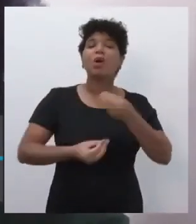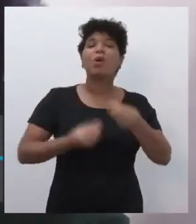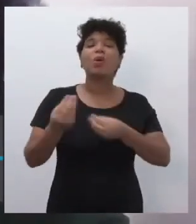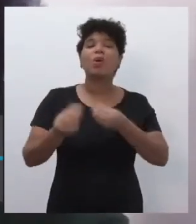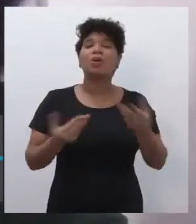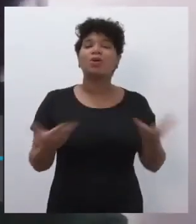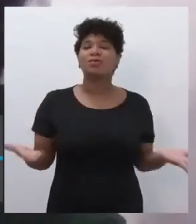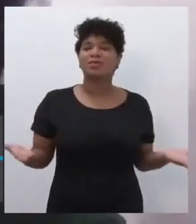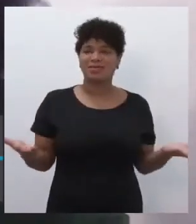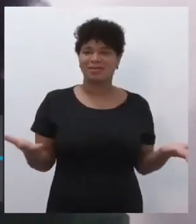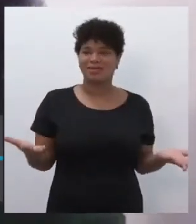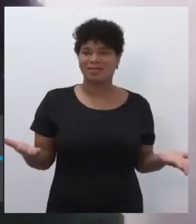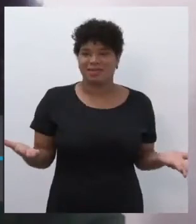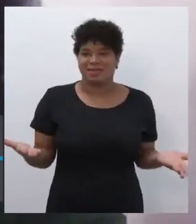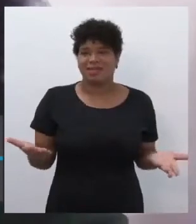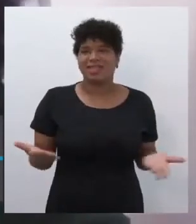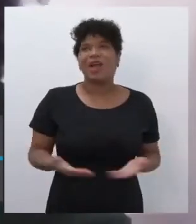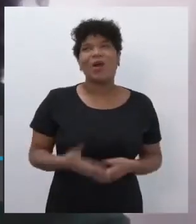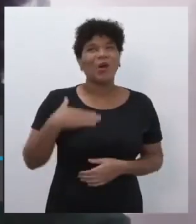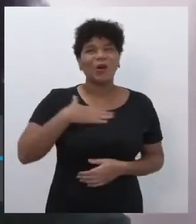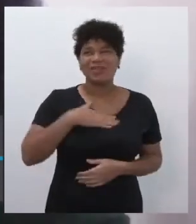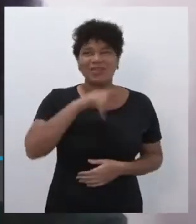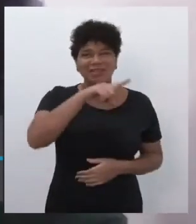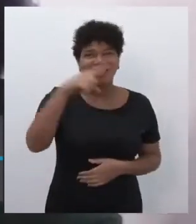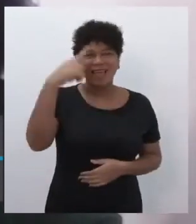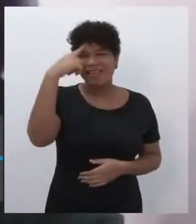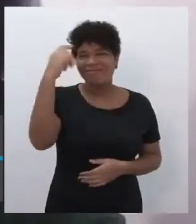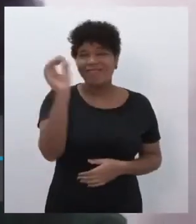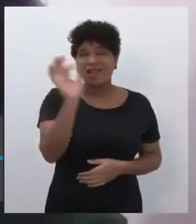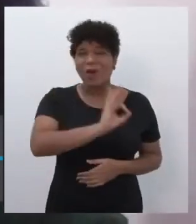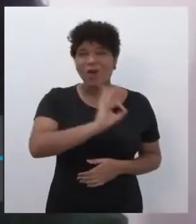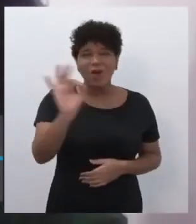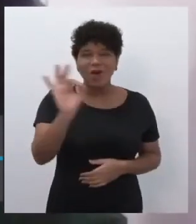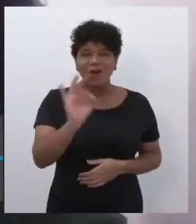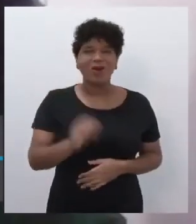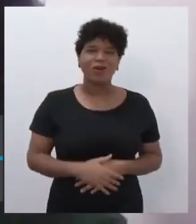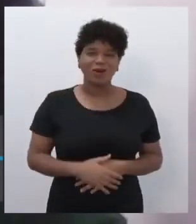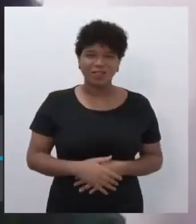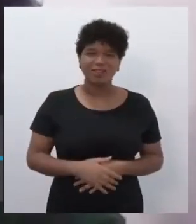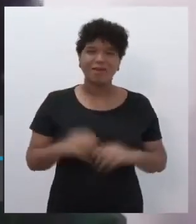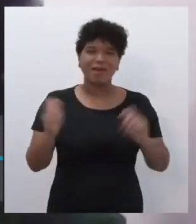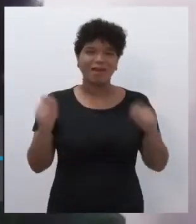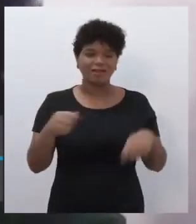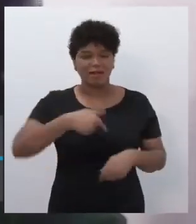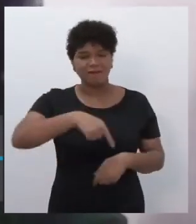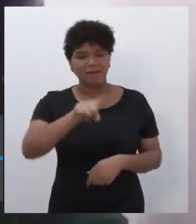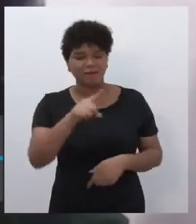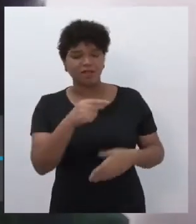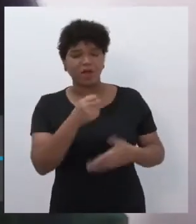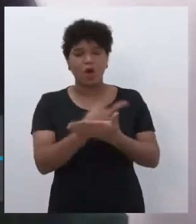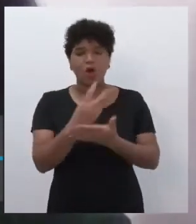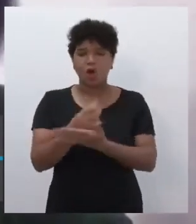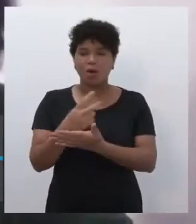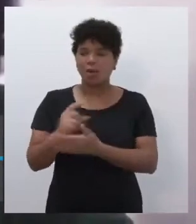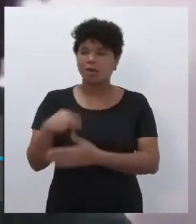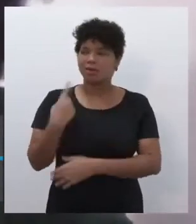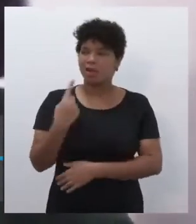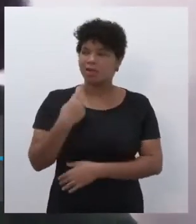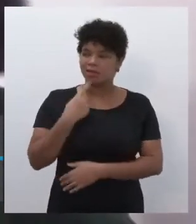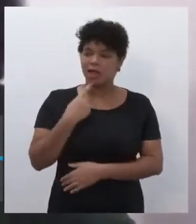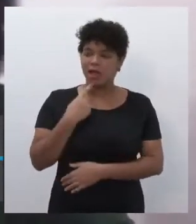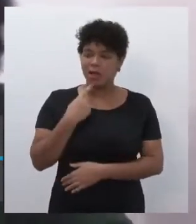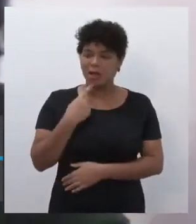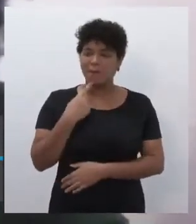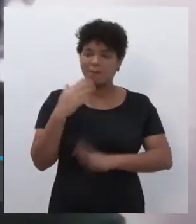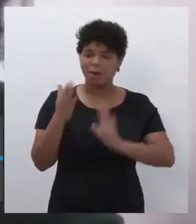de piquenique, né? Vamos às compras, são propostas que a gente fica imaginando, né?